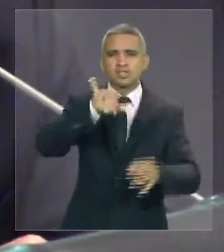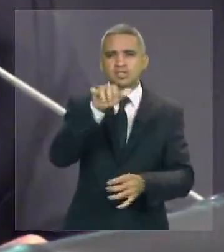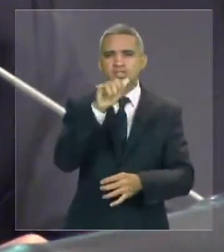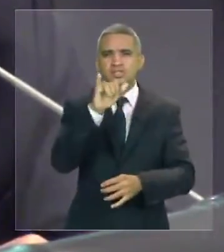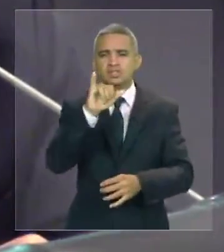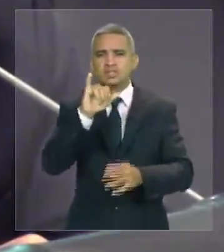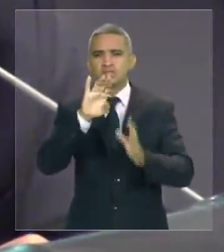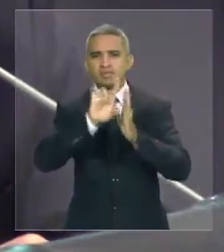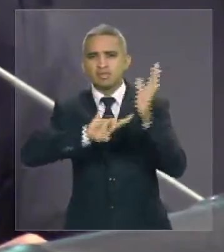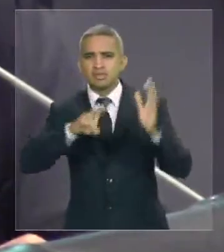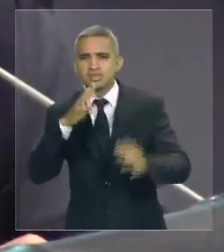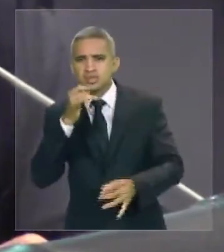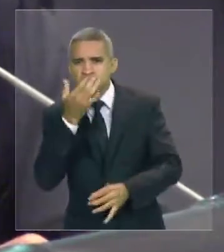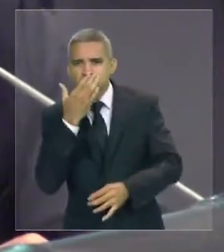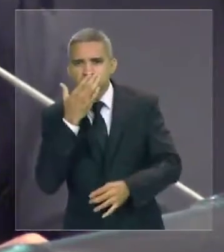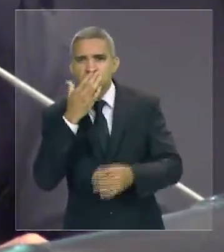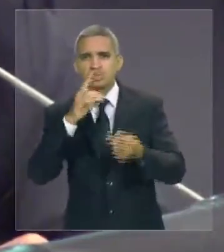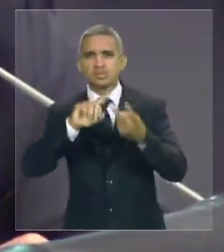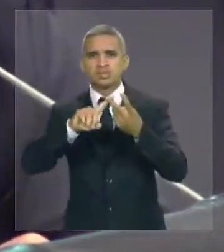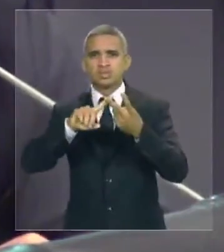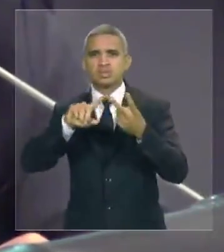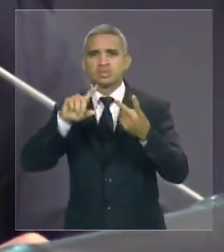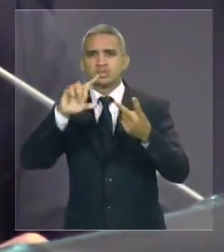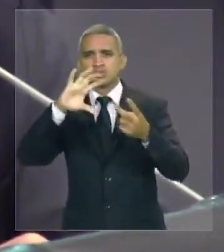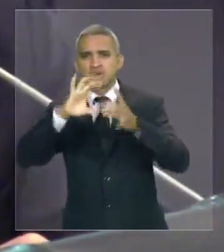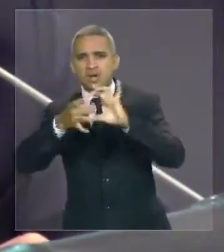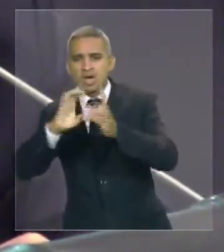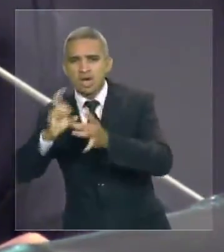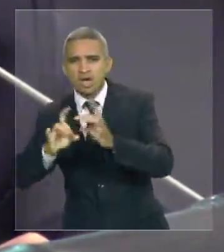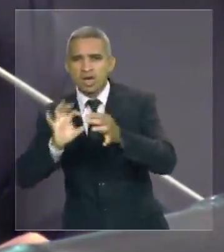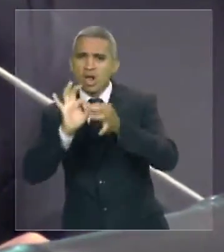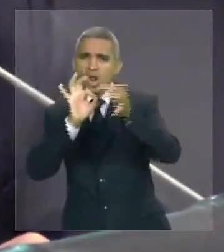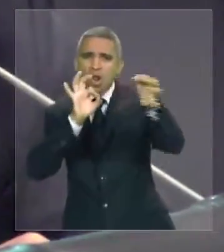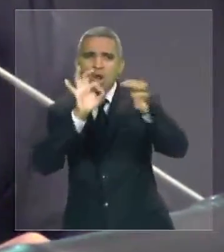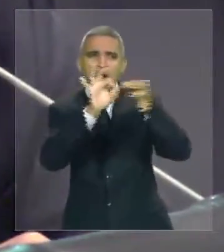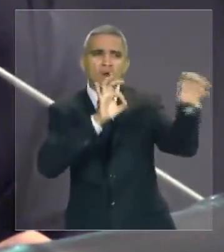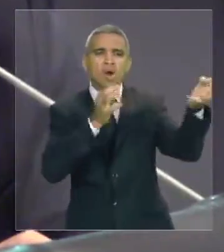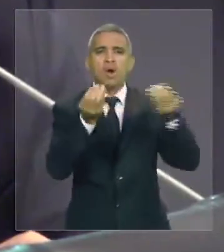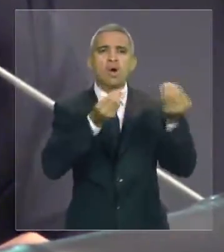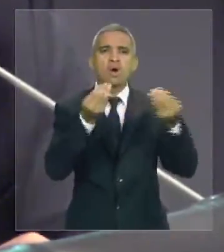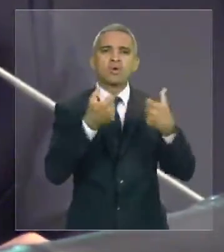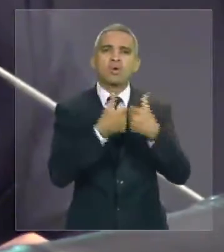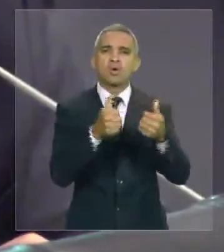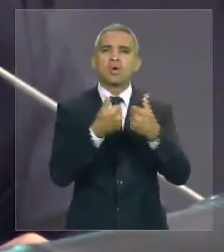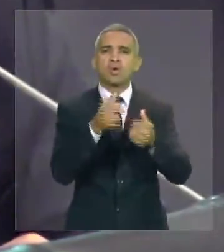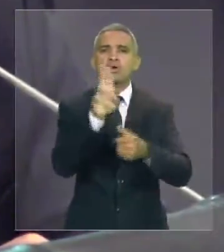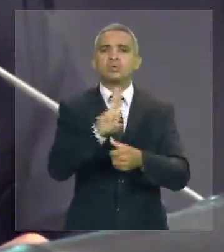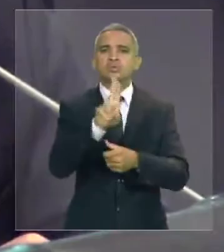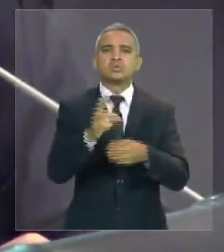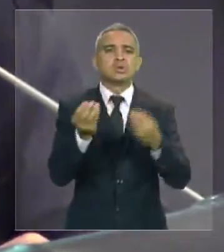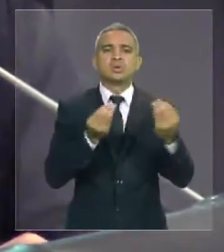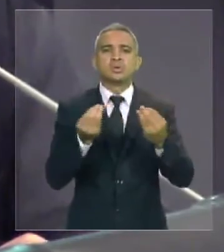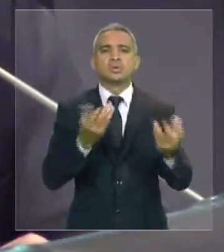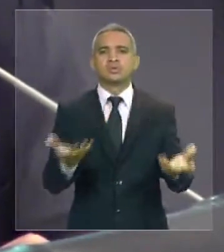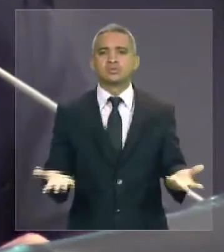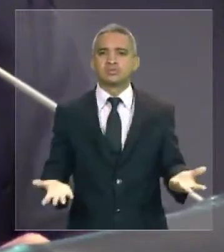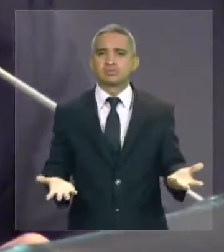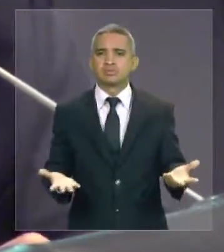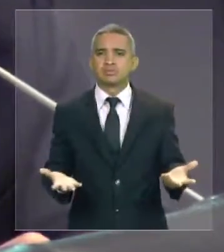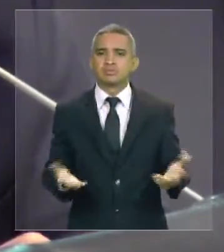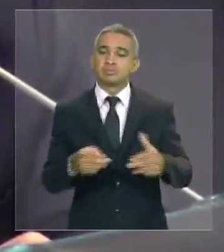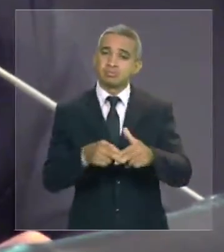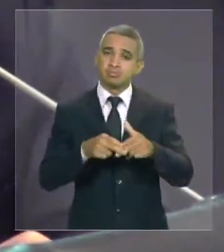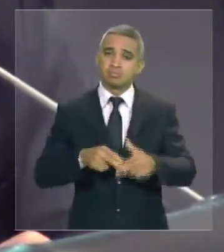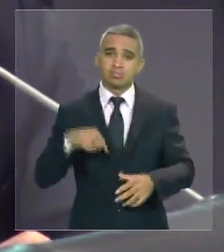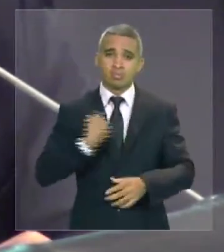devia aprofundar a discussão nessa casa. Sempre digo, e volto a afirmar, não nos cabe, enquanto